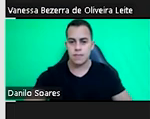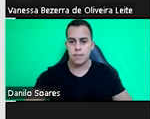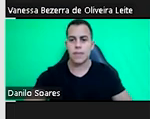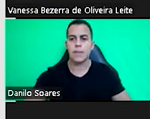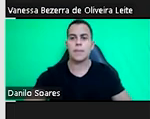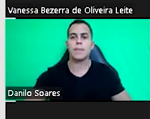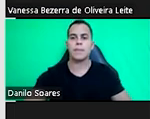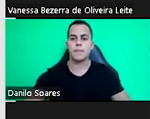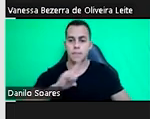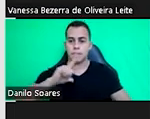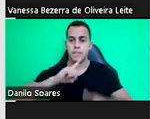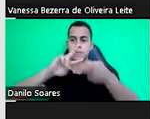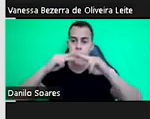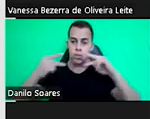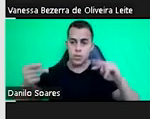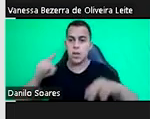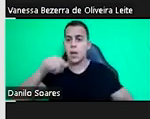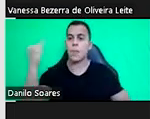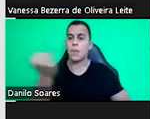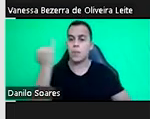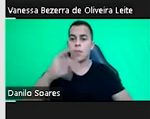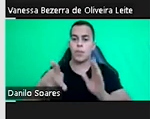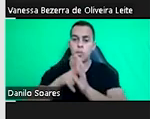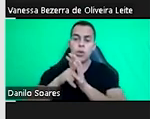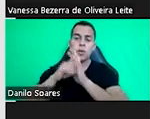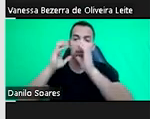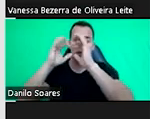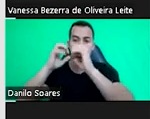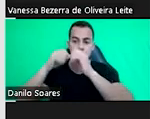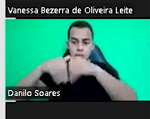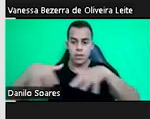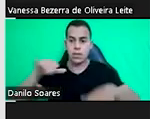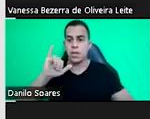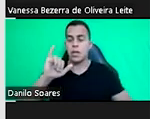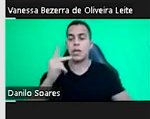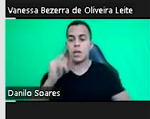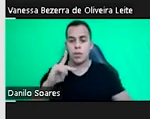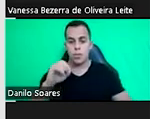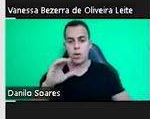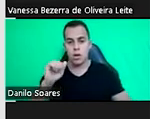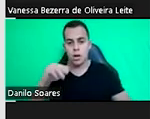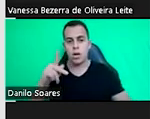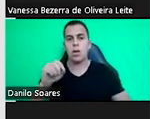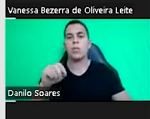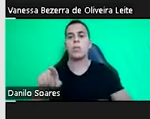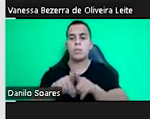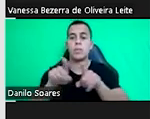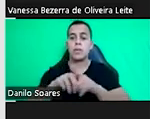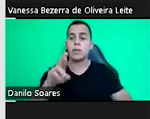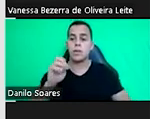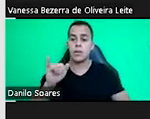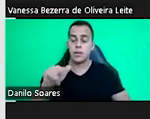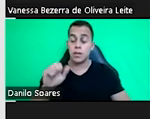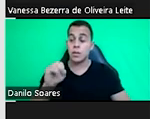que são bastante importantes no córtex cerebral e no hipocampo e em órgãos sensoriais como a retina. Então, quando a gente calcula esse